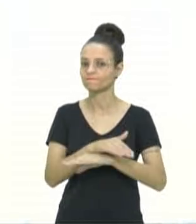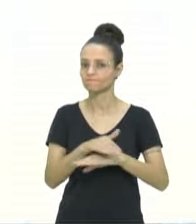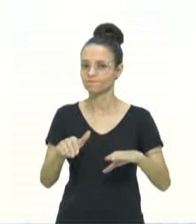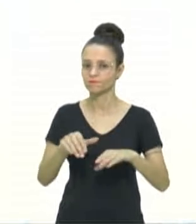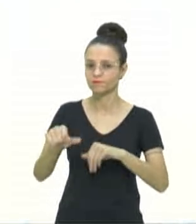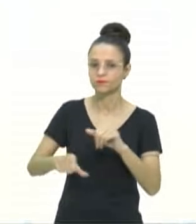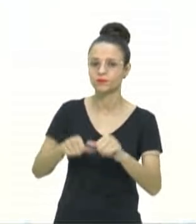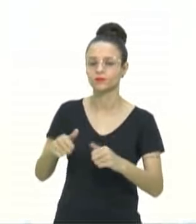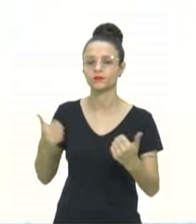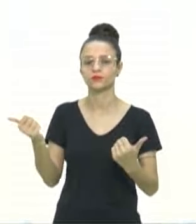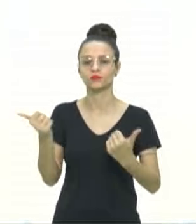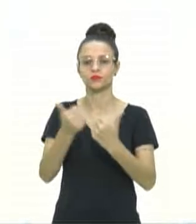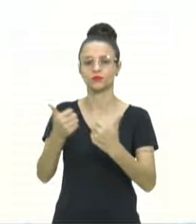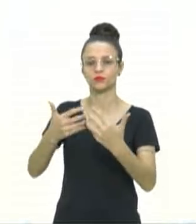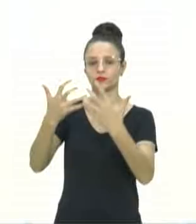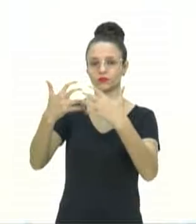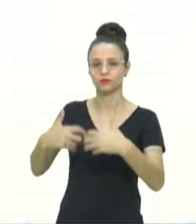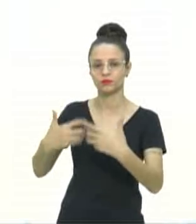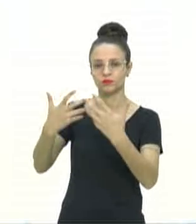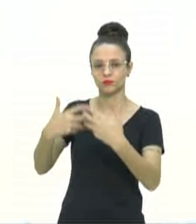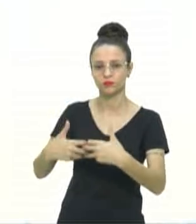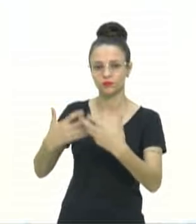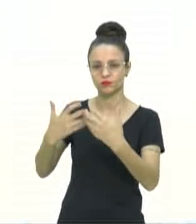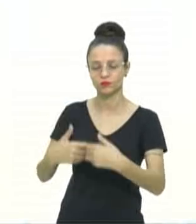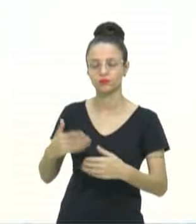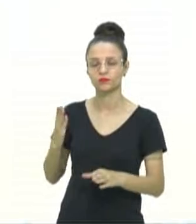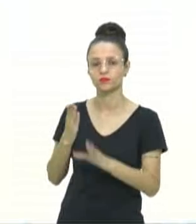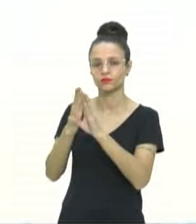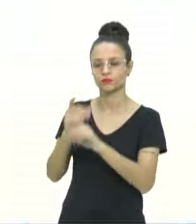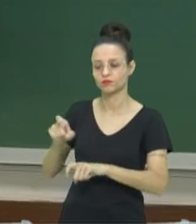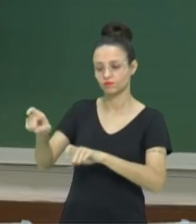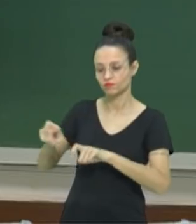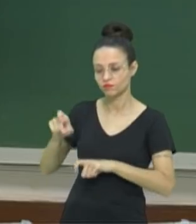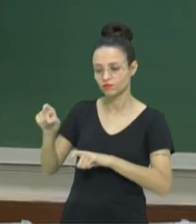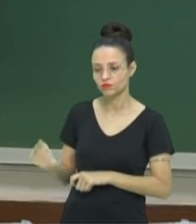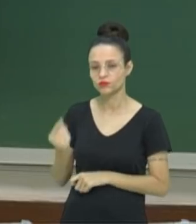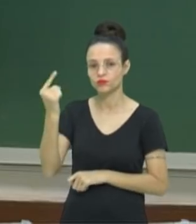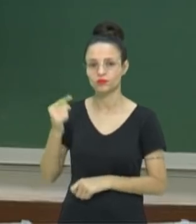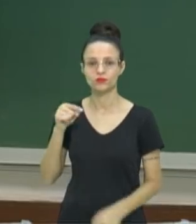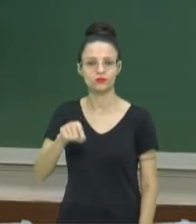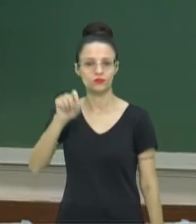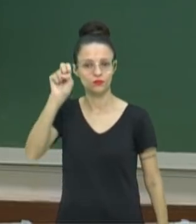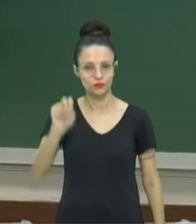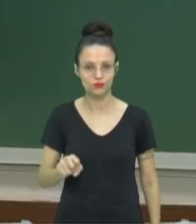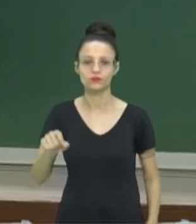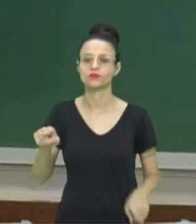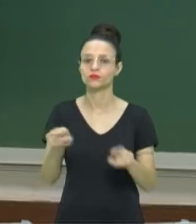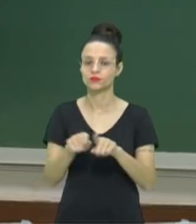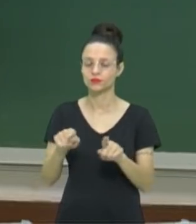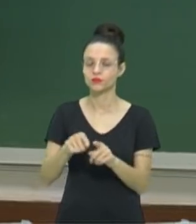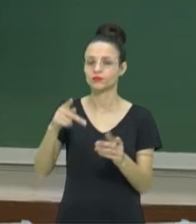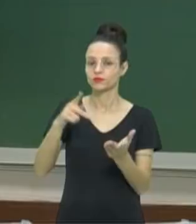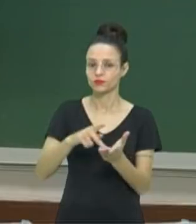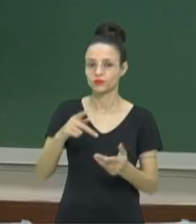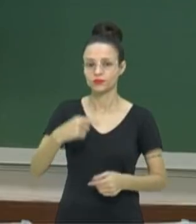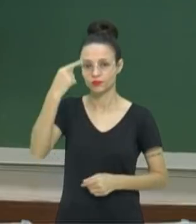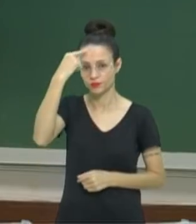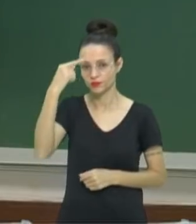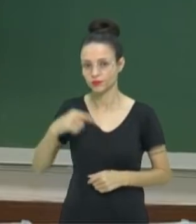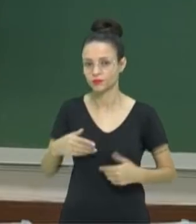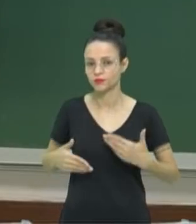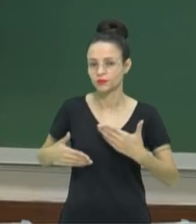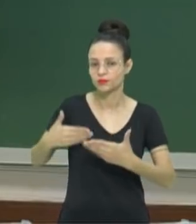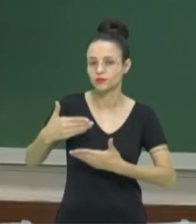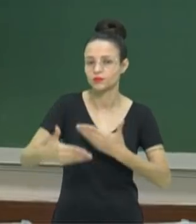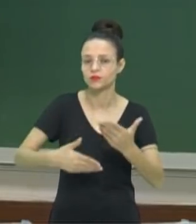ser mecanizado com a implementação das monoculturas na região sul. Isso também é verdadeiro quando eu penso nesse